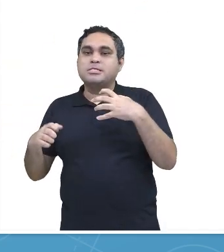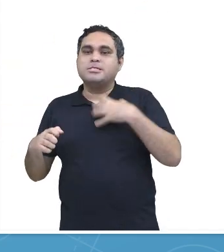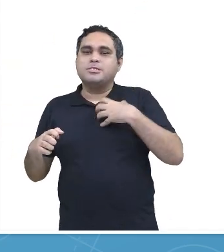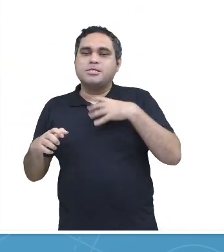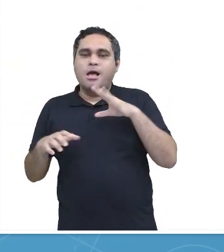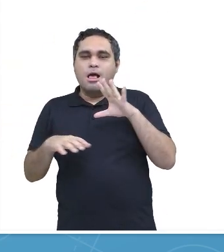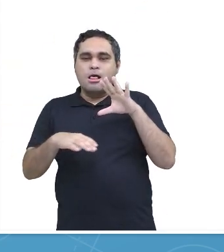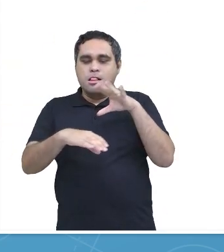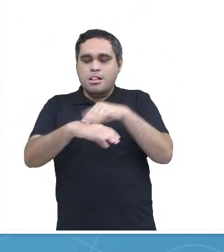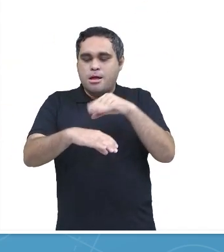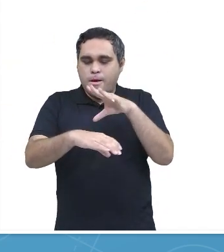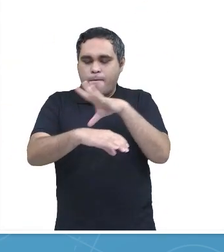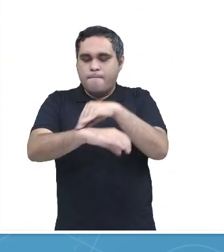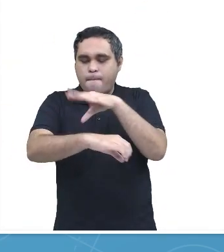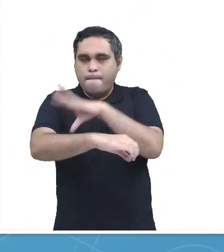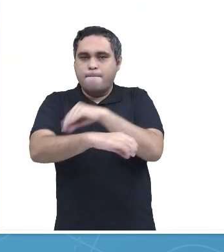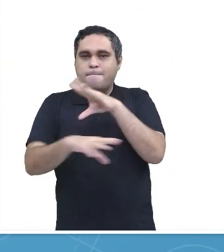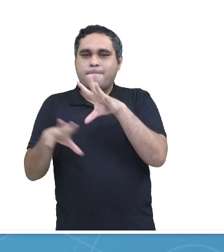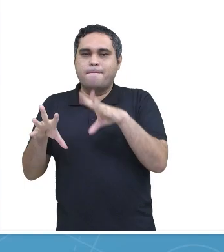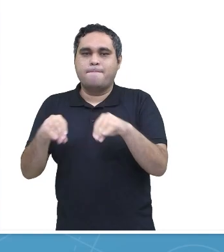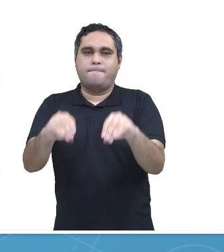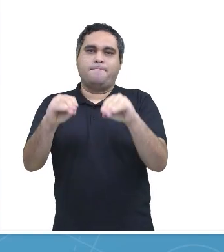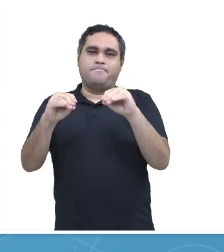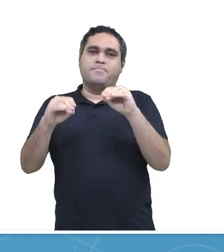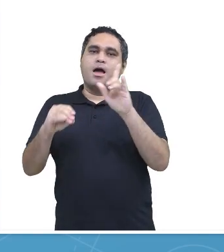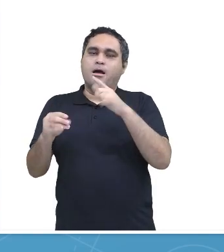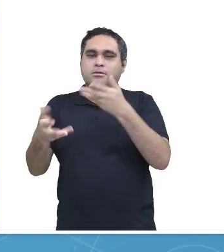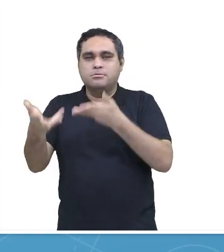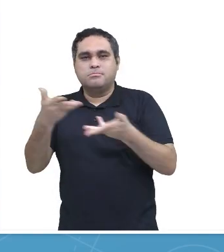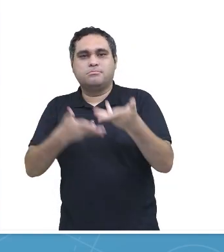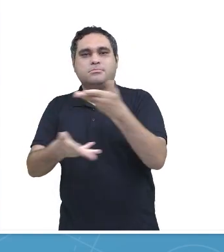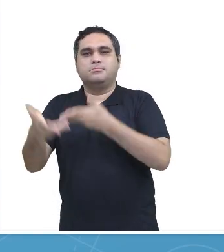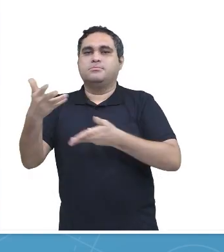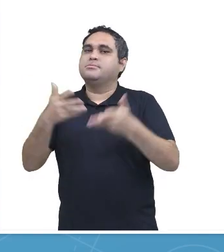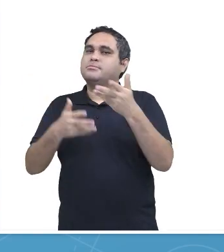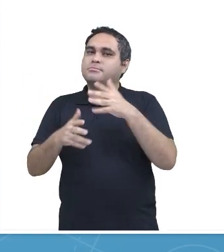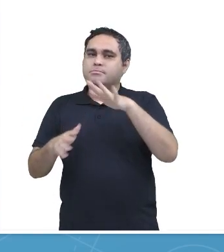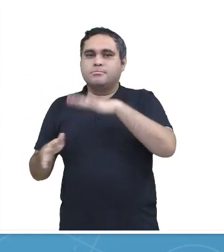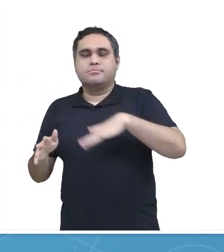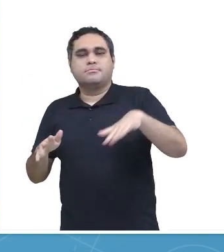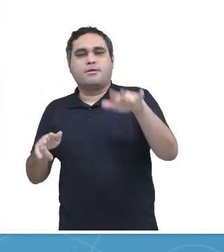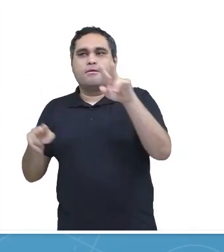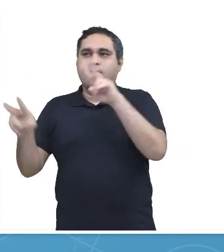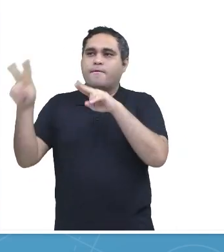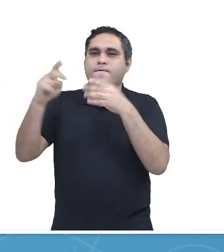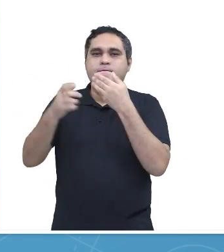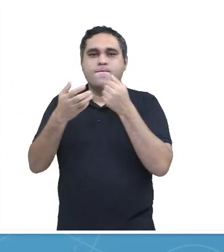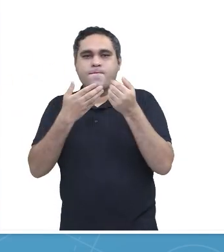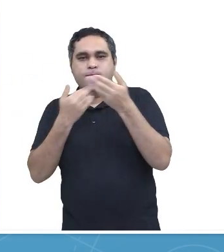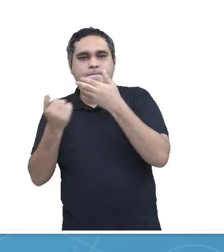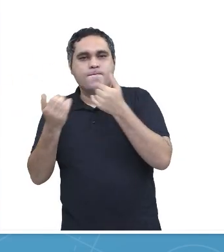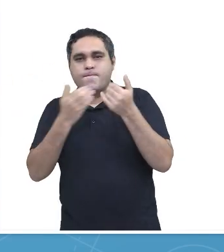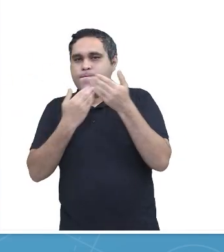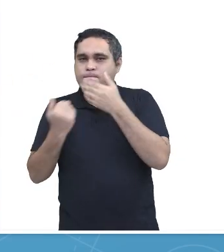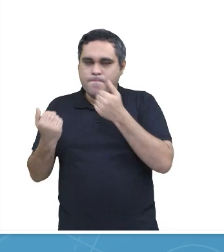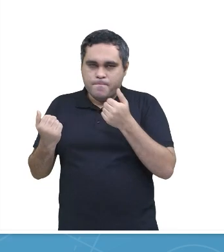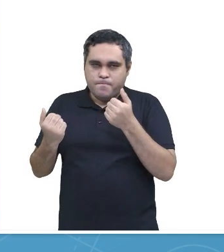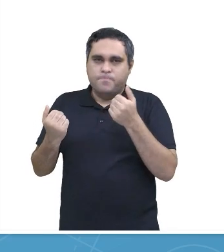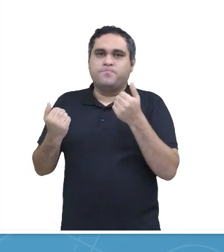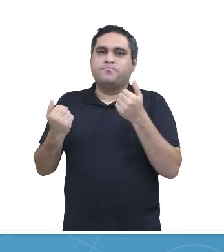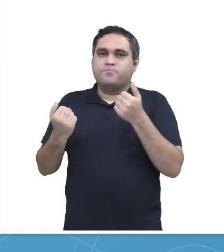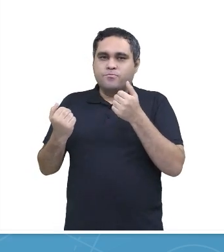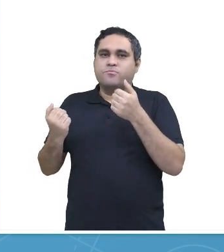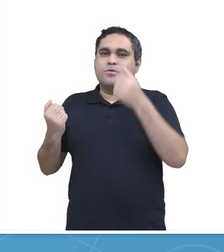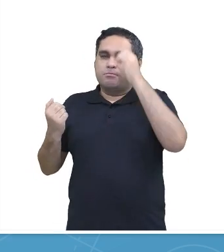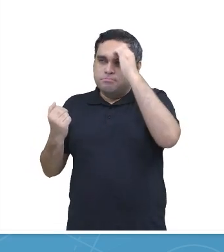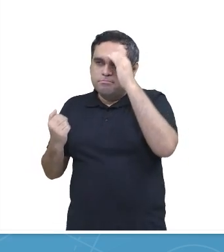que ela estará interagindo com o ambiente ao seu redor, captando estímulos e se tornando, então, assim, mais